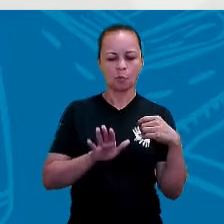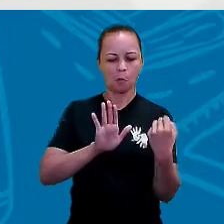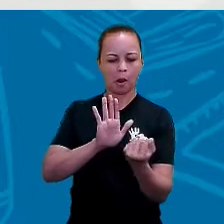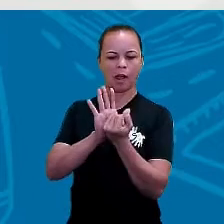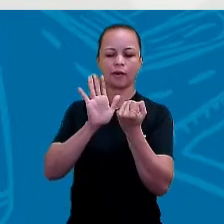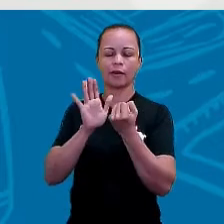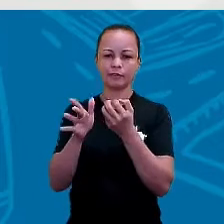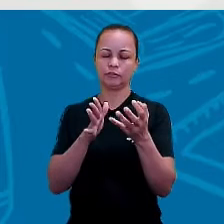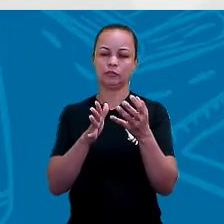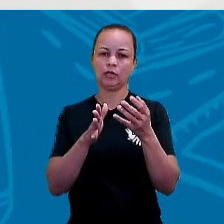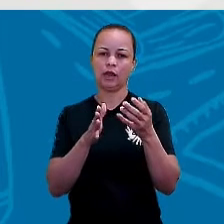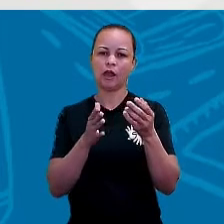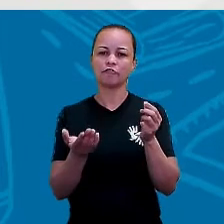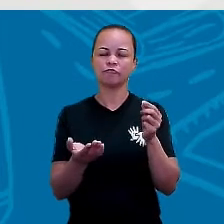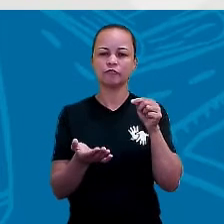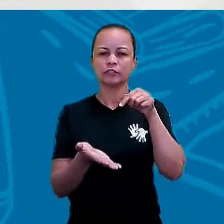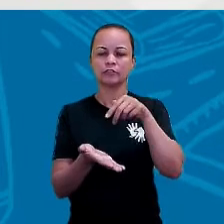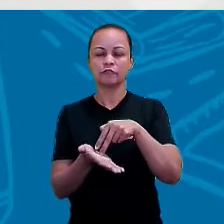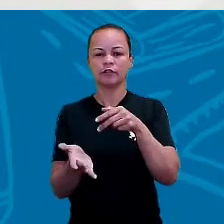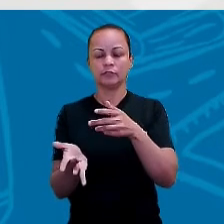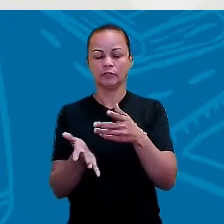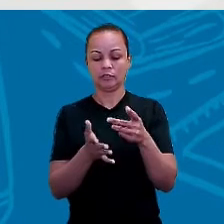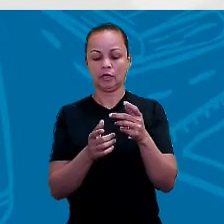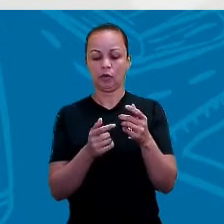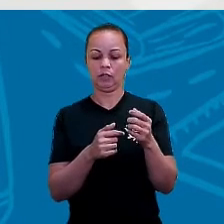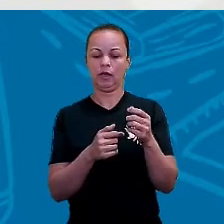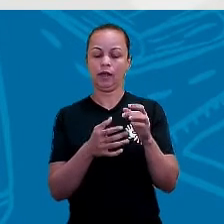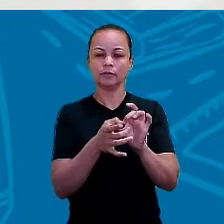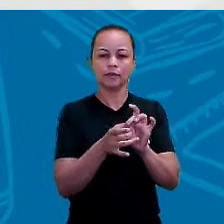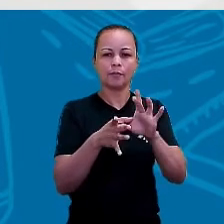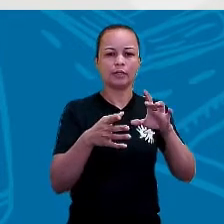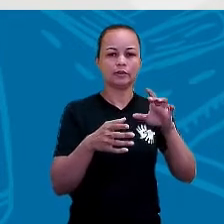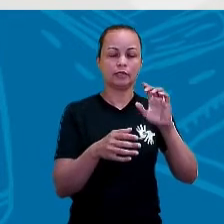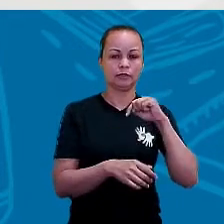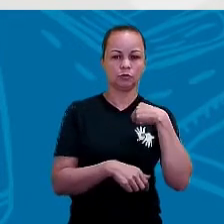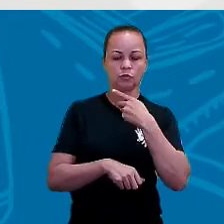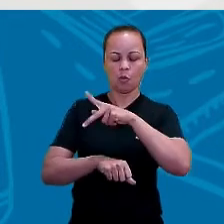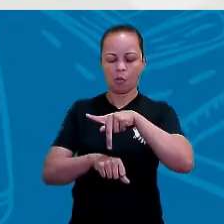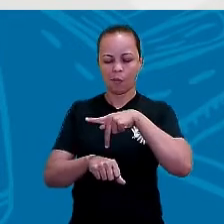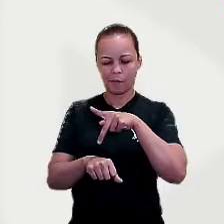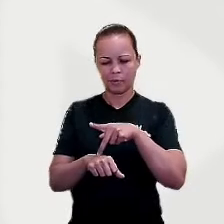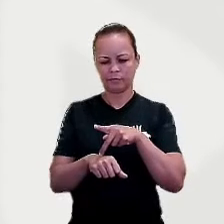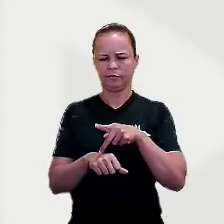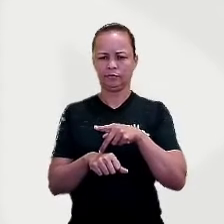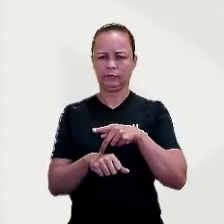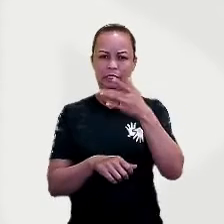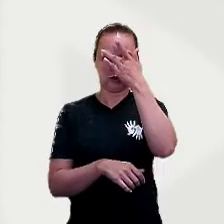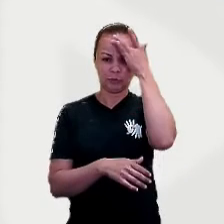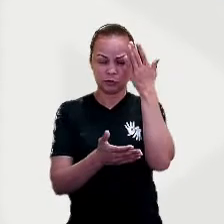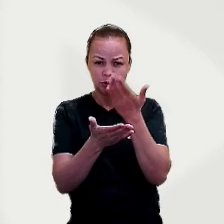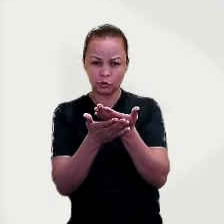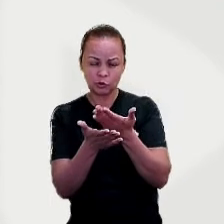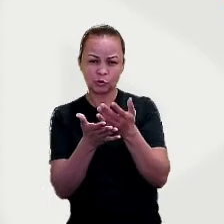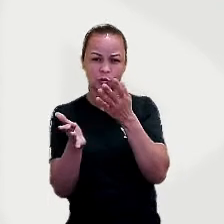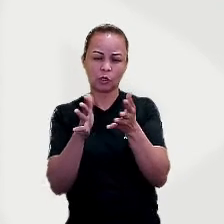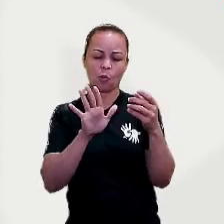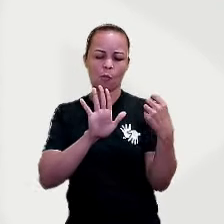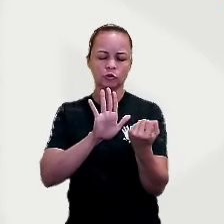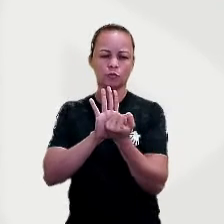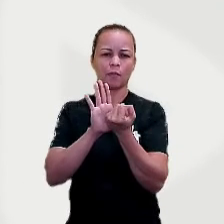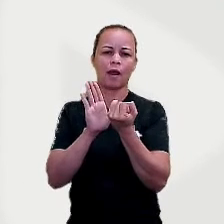na efetivação da independência de nosso país. É entendido do ponto de vista dos historiadores como um dos marcos